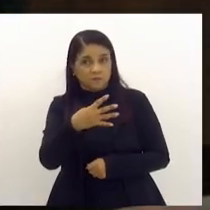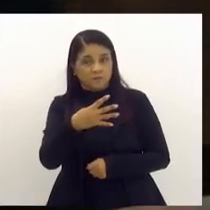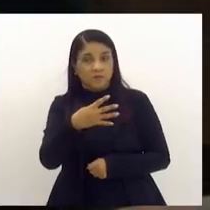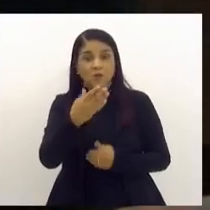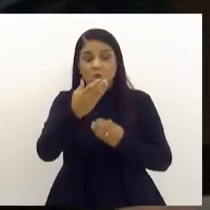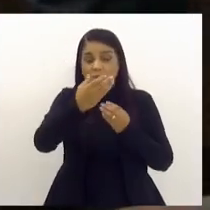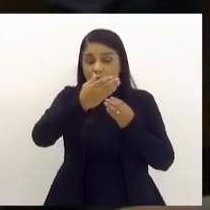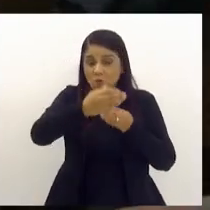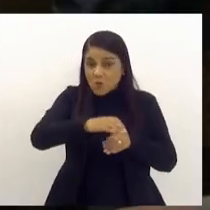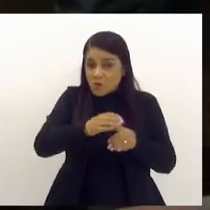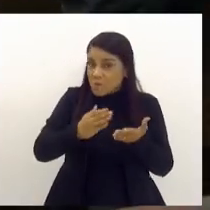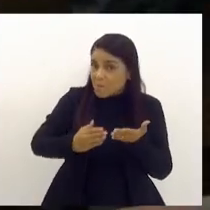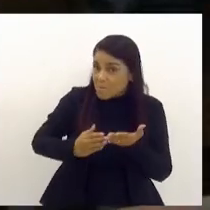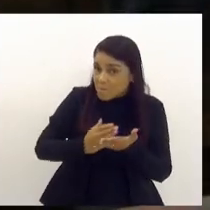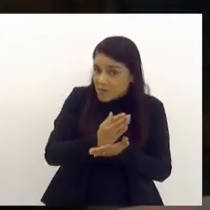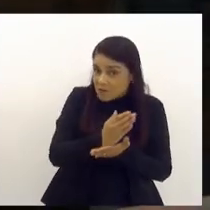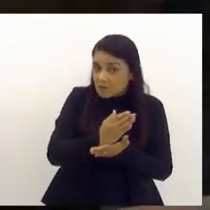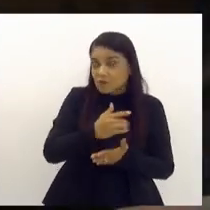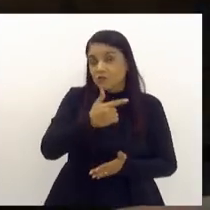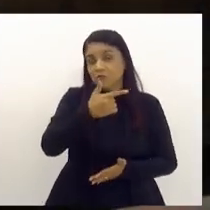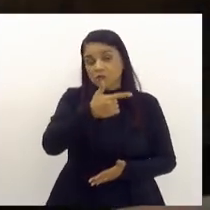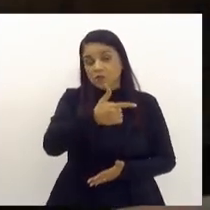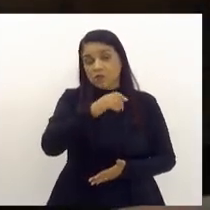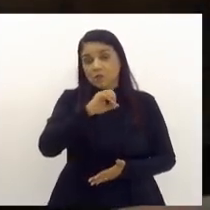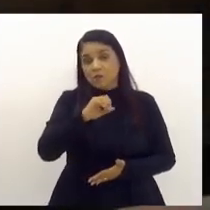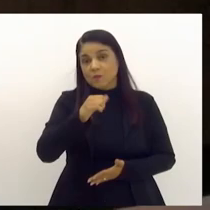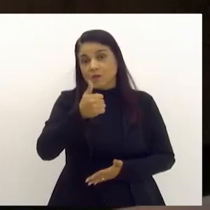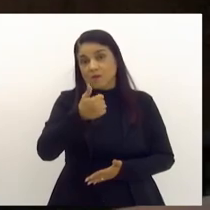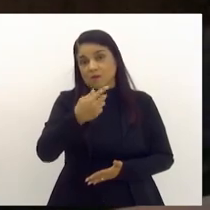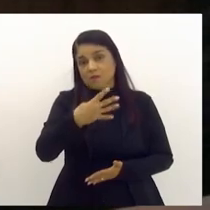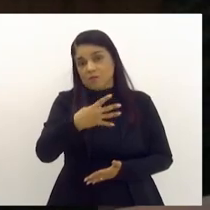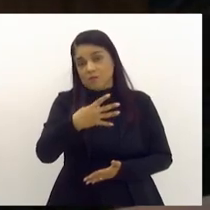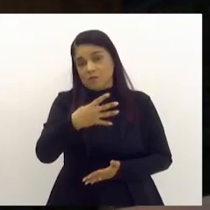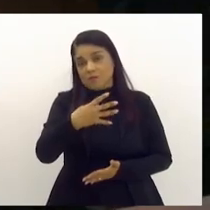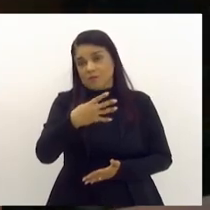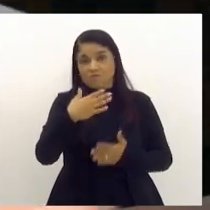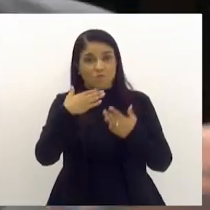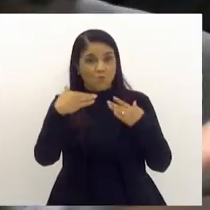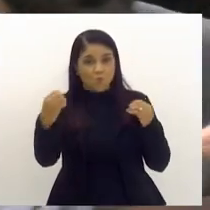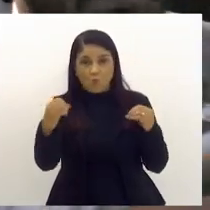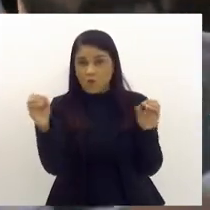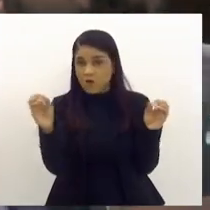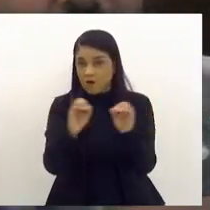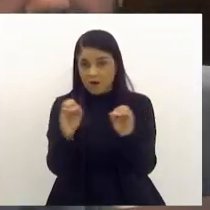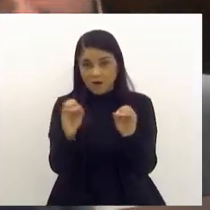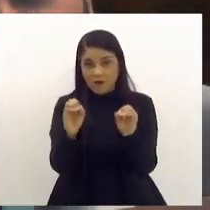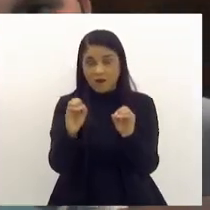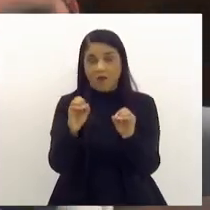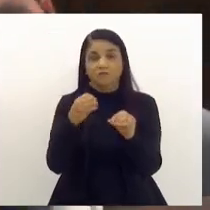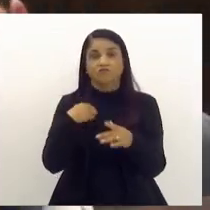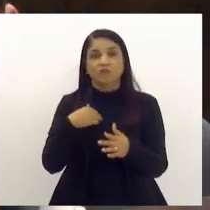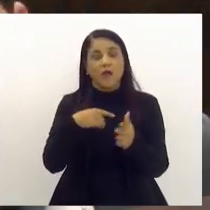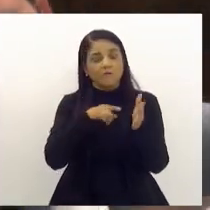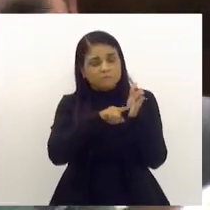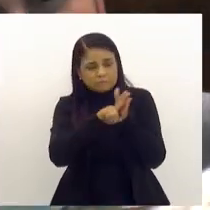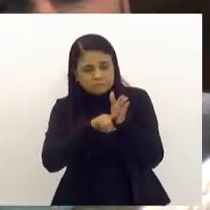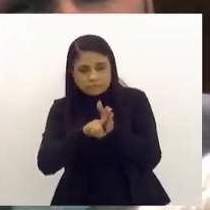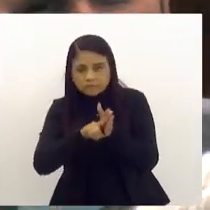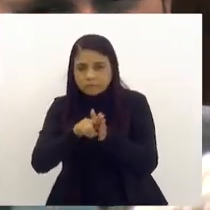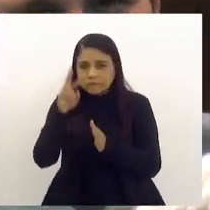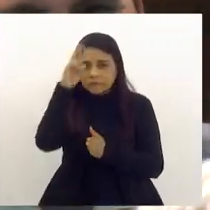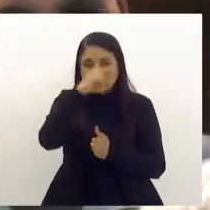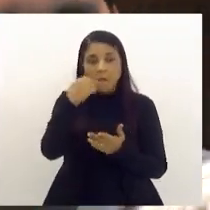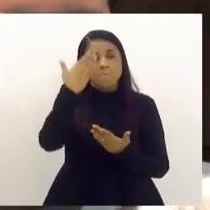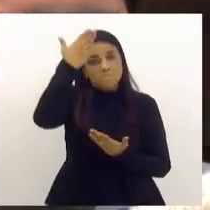Concursados da Polícia Militar do ano de 2014. A perícia já comprovou